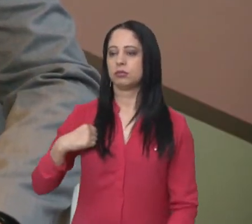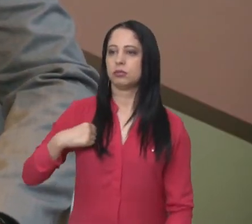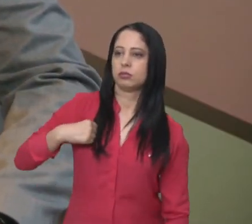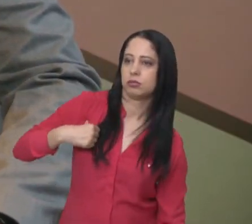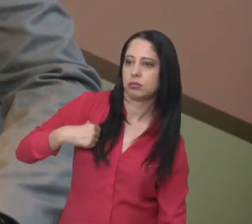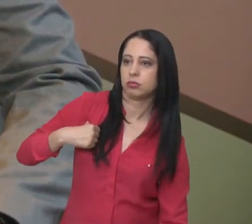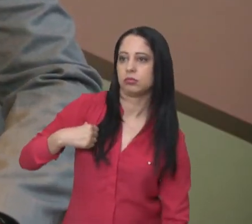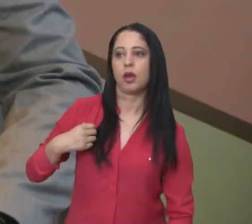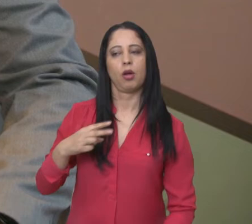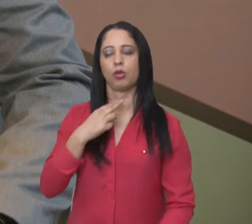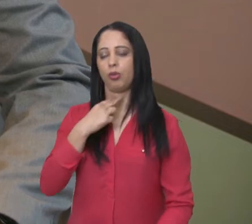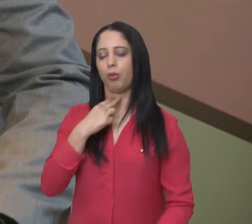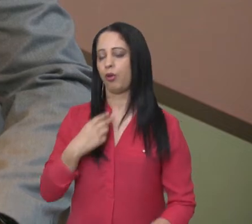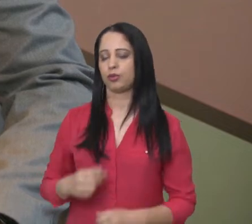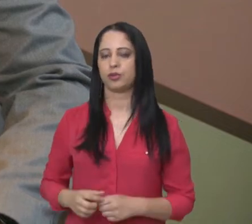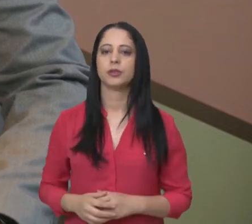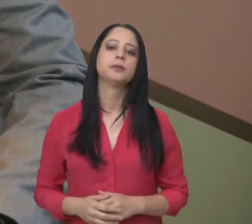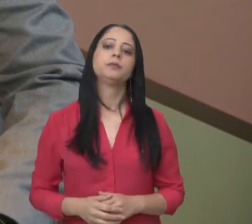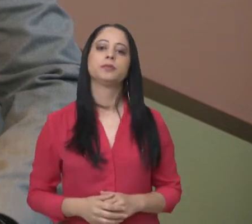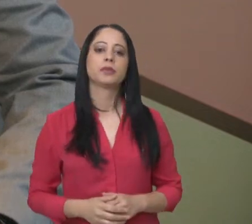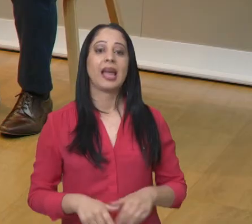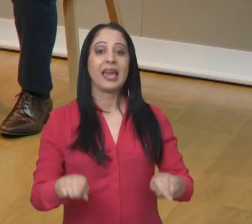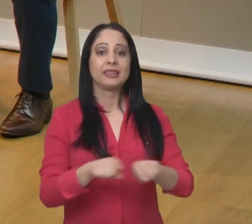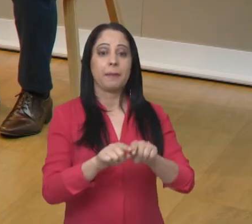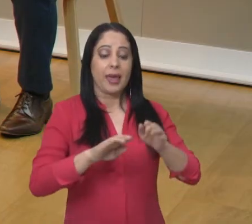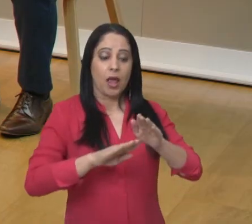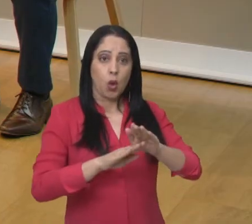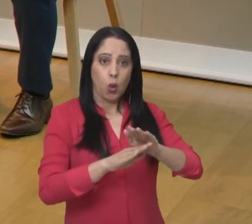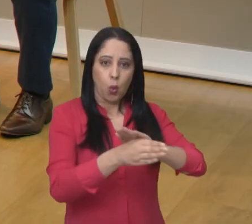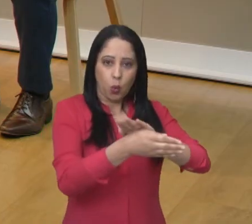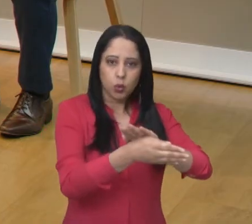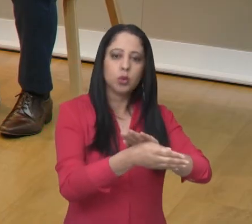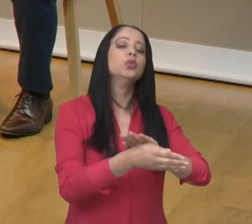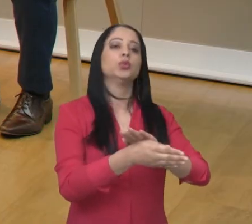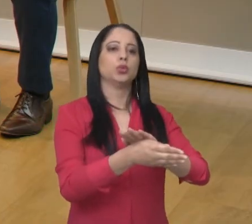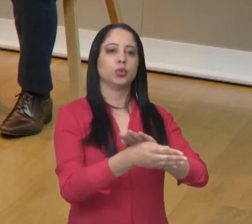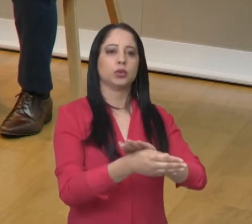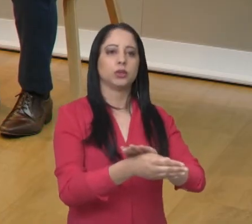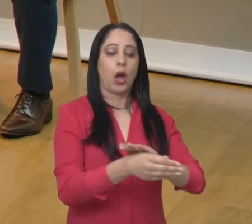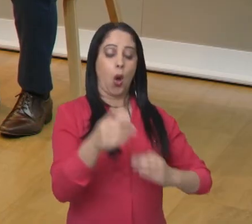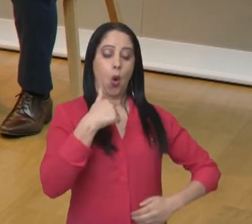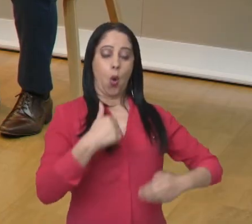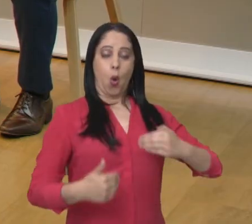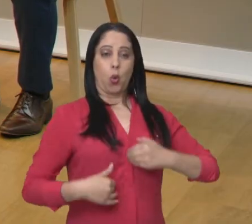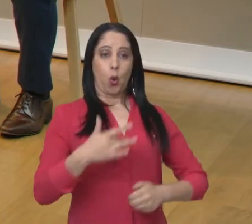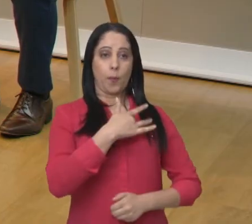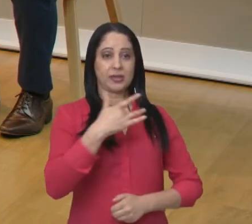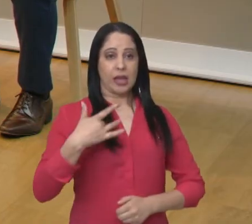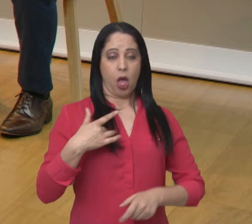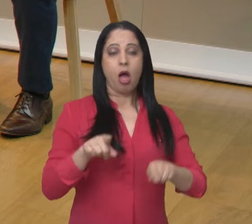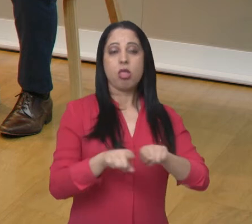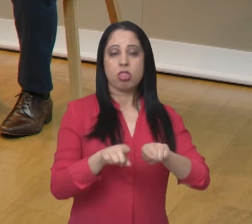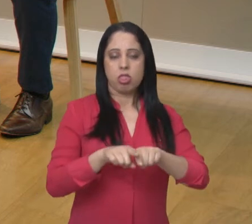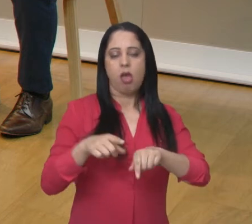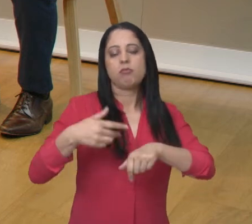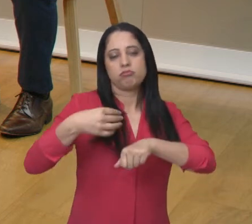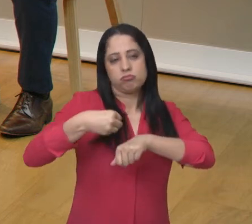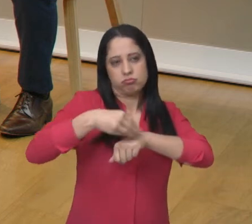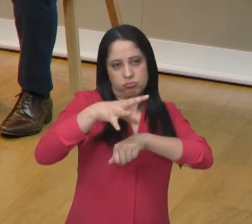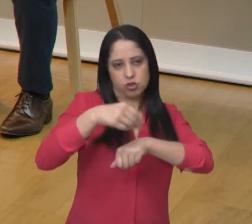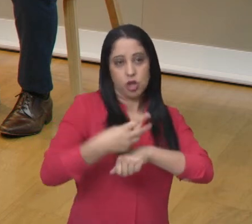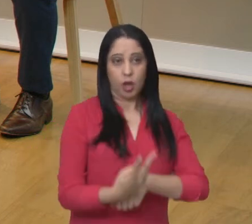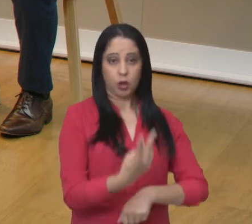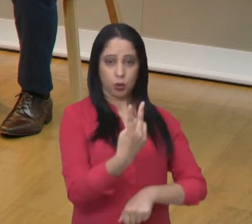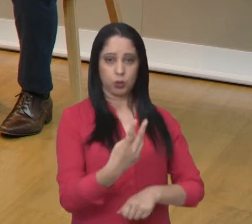apenas. Entendi. Bom, e já que a gente está falando aí de hábitos, para manter a nossa coluna mais saudável, a gente tem 2 dicas aqui. Por favor,